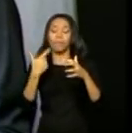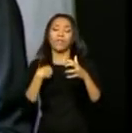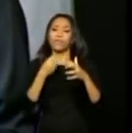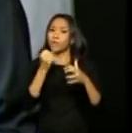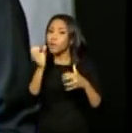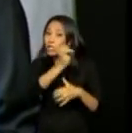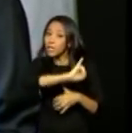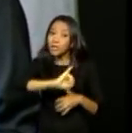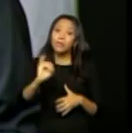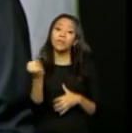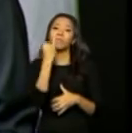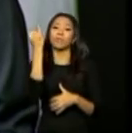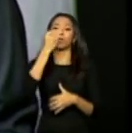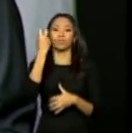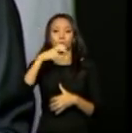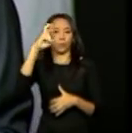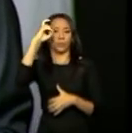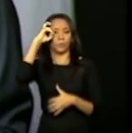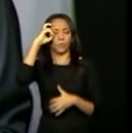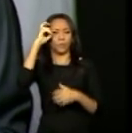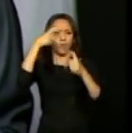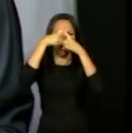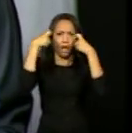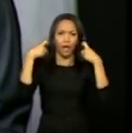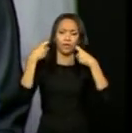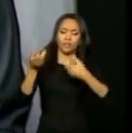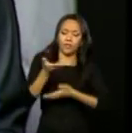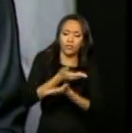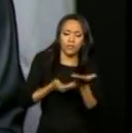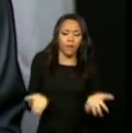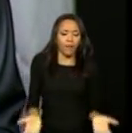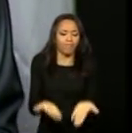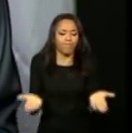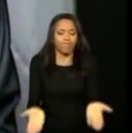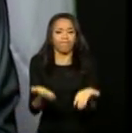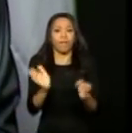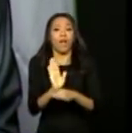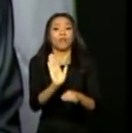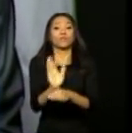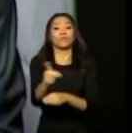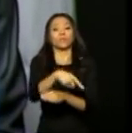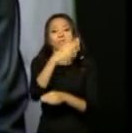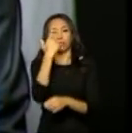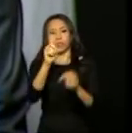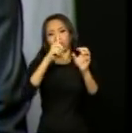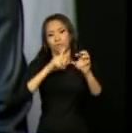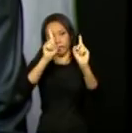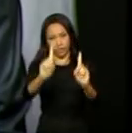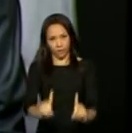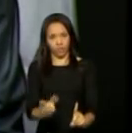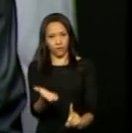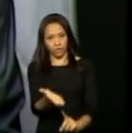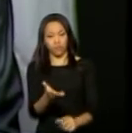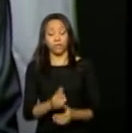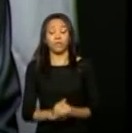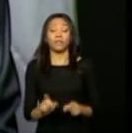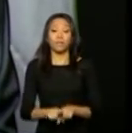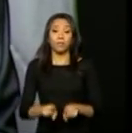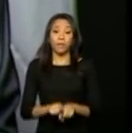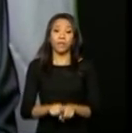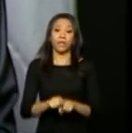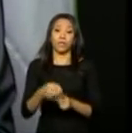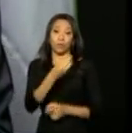como instrumento de recomposição e reestruturação da subjetividade de algumas pessoas. O ministro do